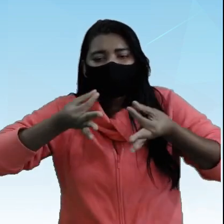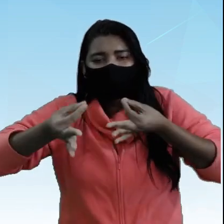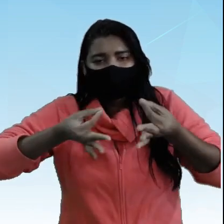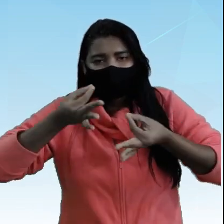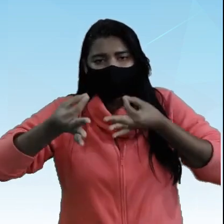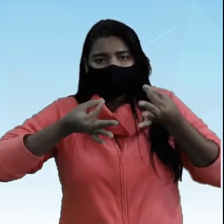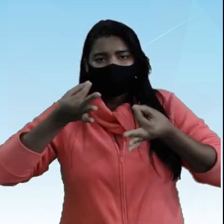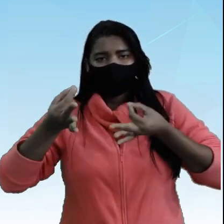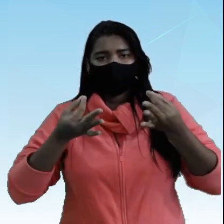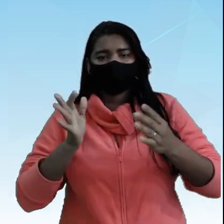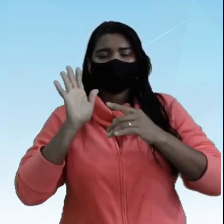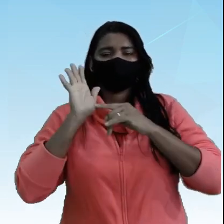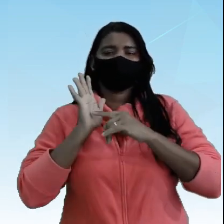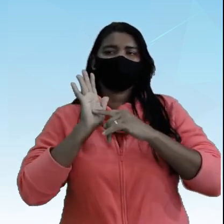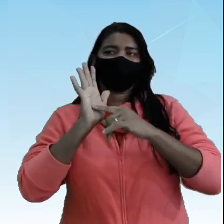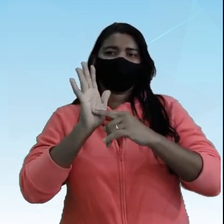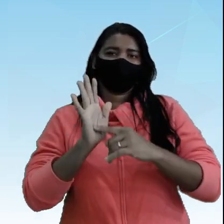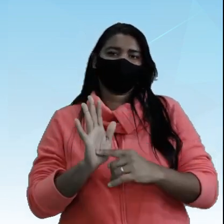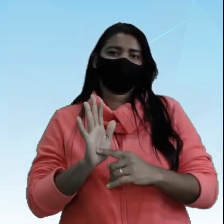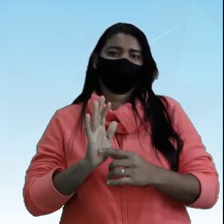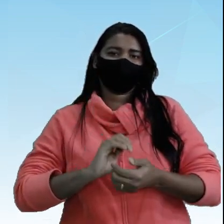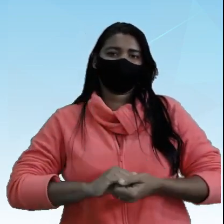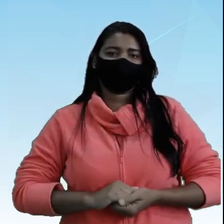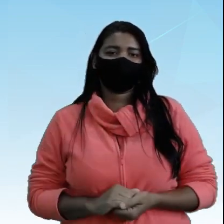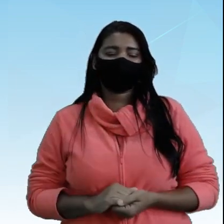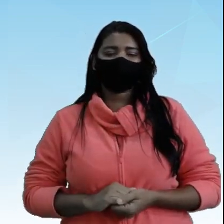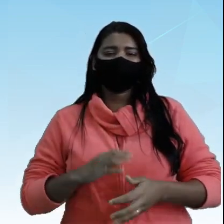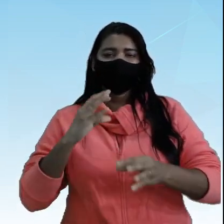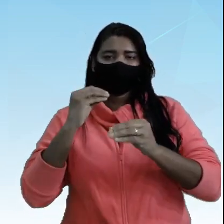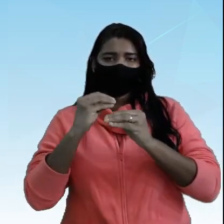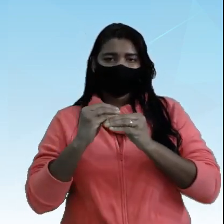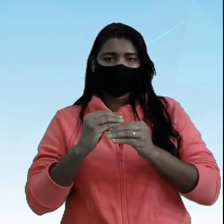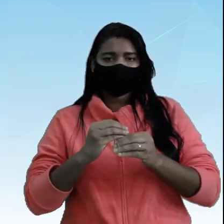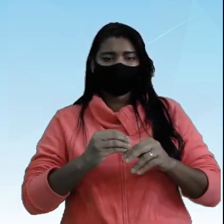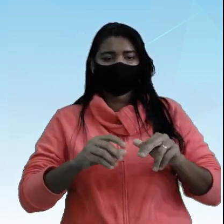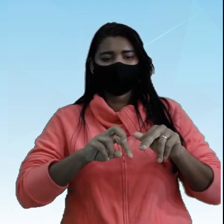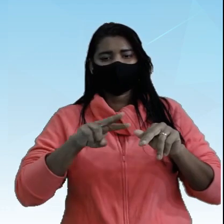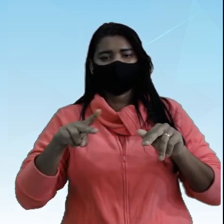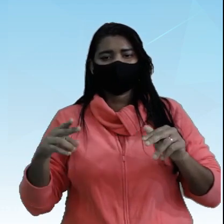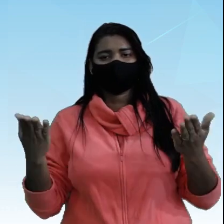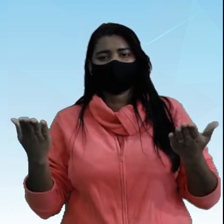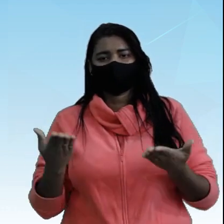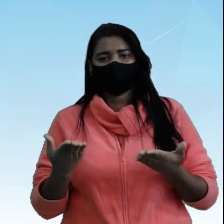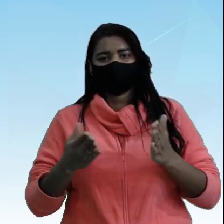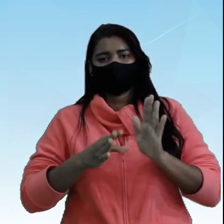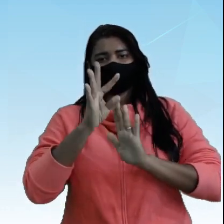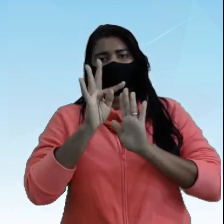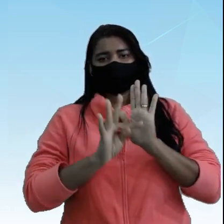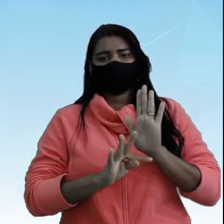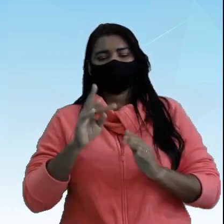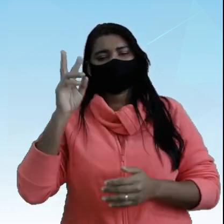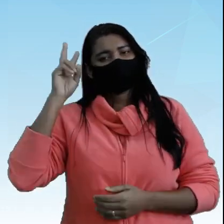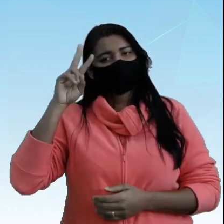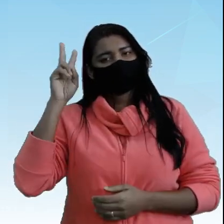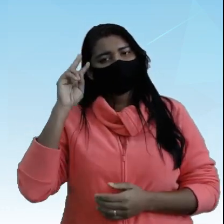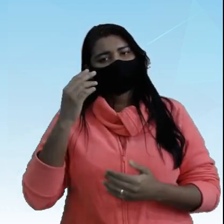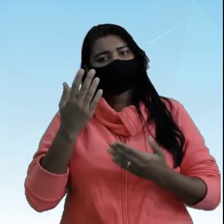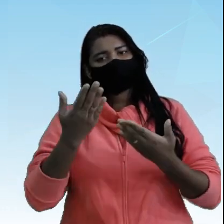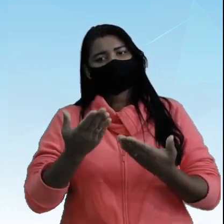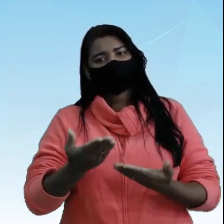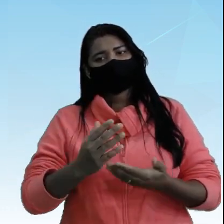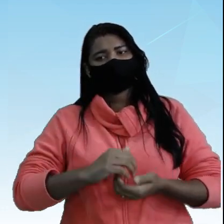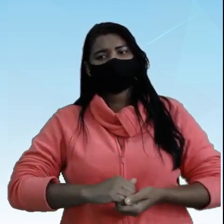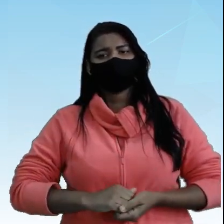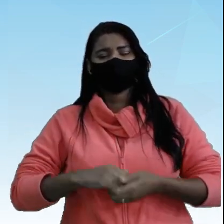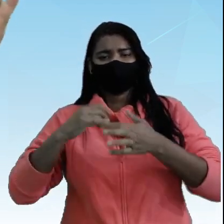argumentativo, expositivo e injuntivo, os gêneros textuais. E lembrar para vocês que quando